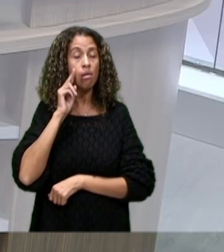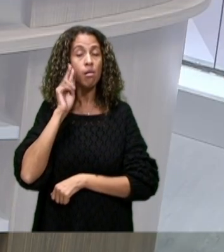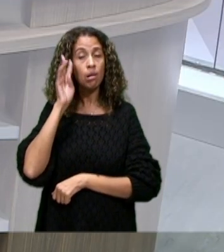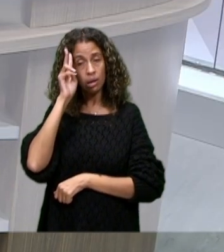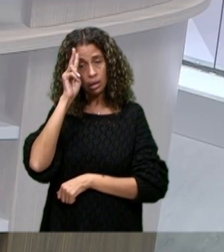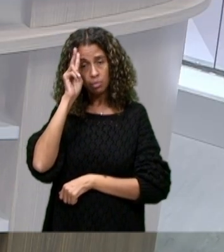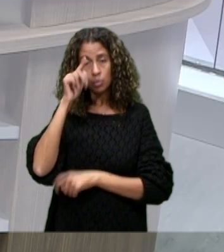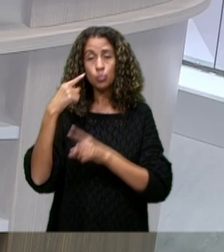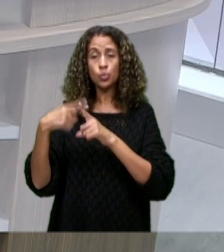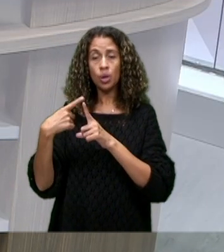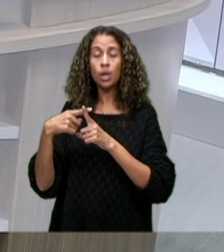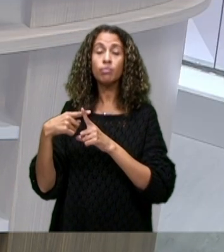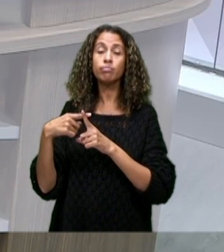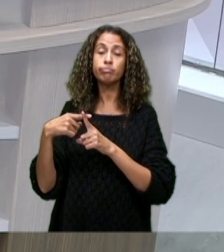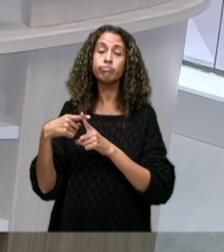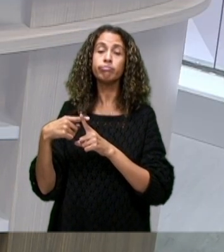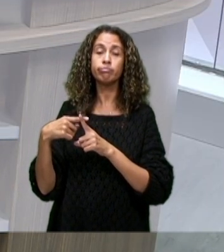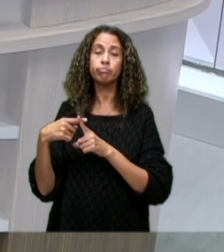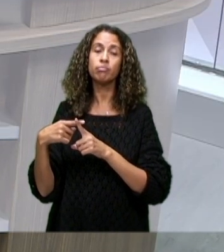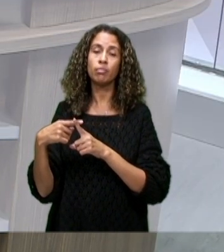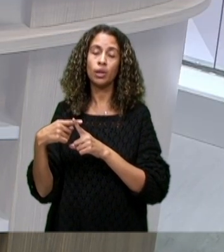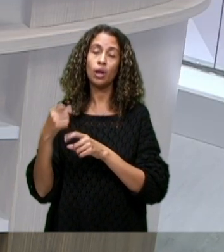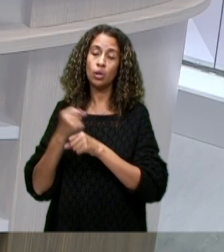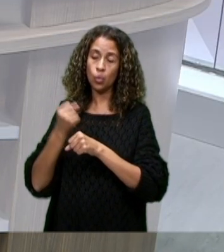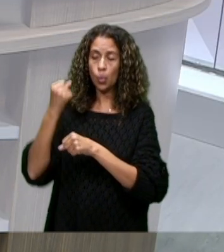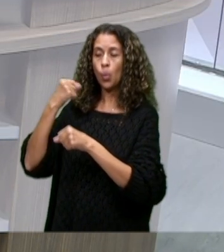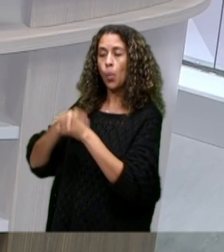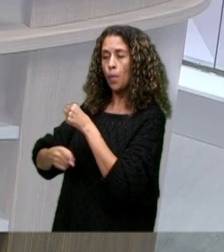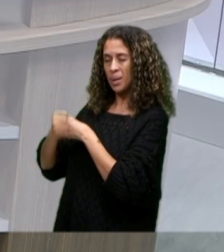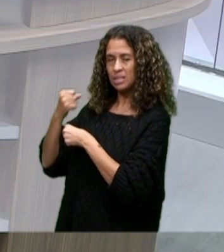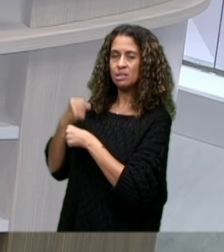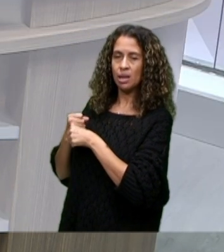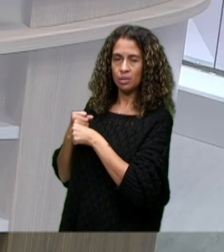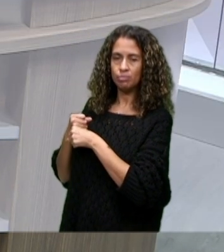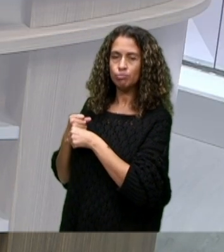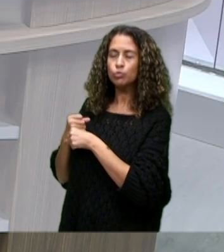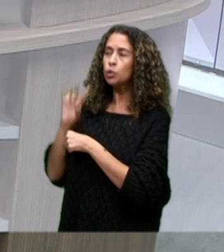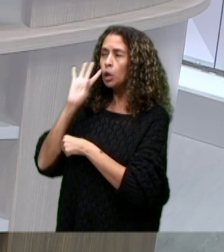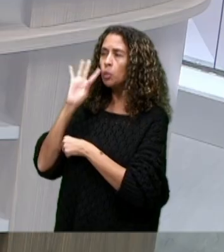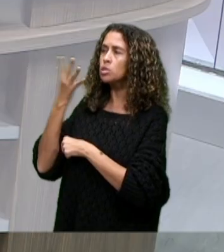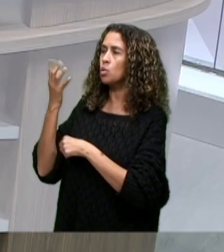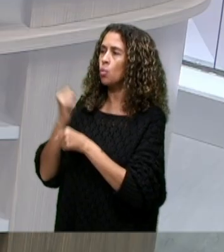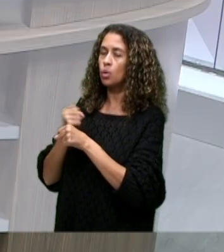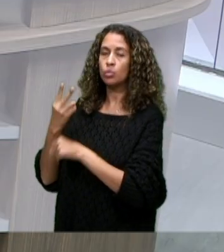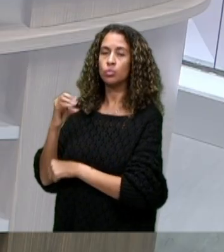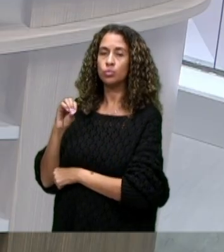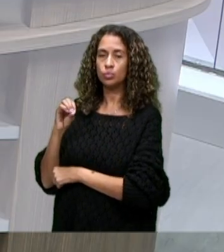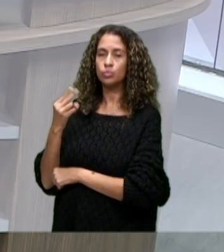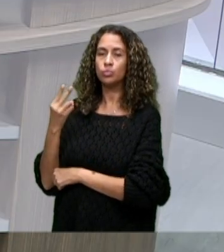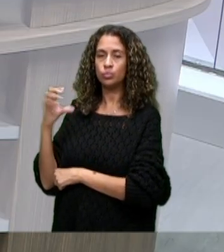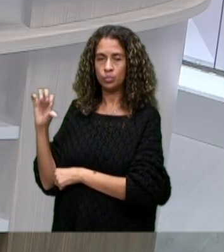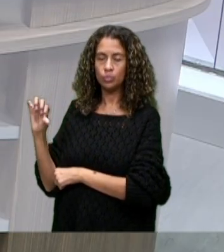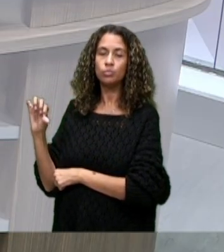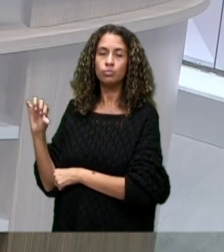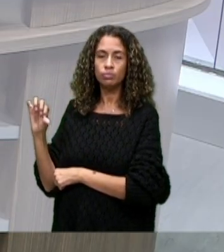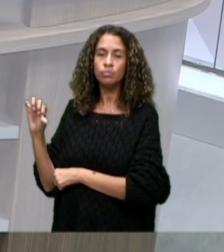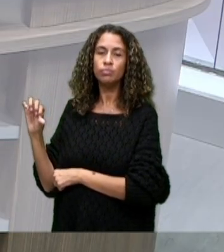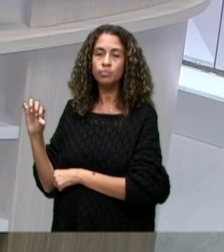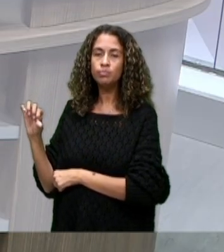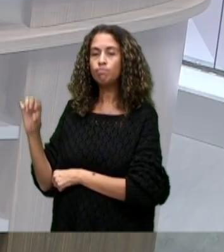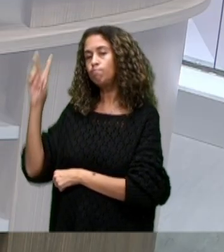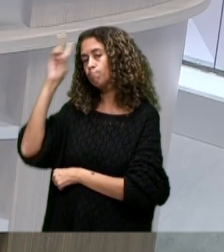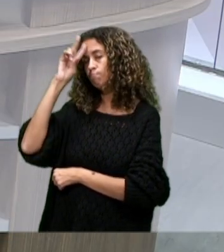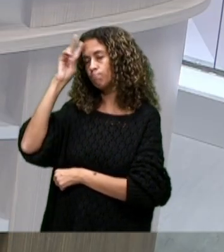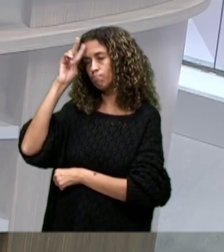livro é escrito do futuro para o passado, né? Estou relatando o que aconteceu comigo lá em 2029. No caso, o personagem, né? Então, ele está